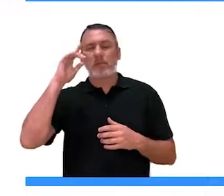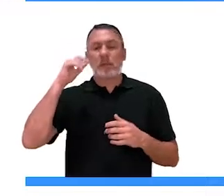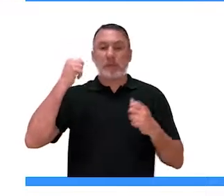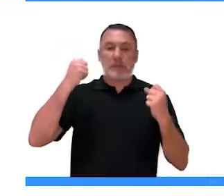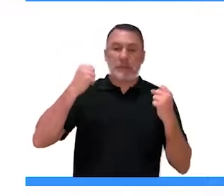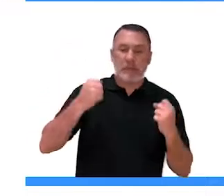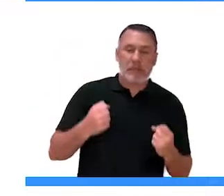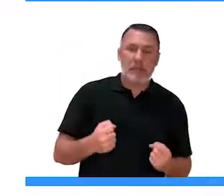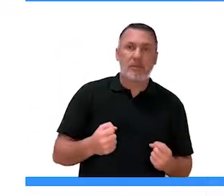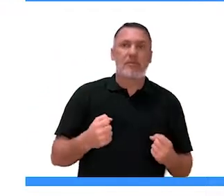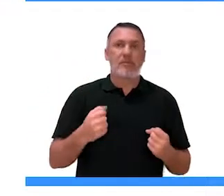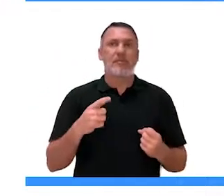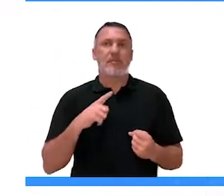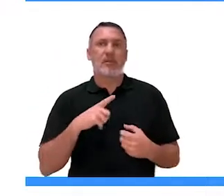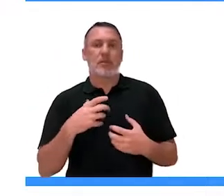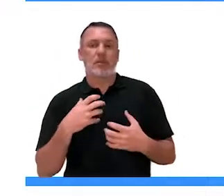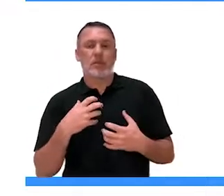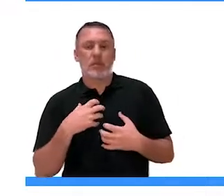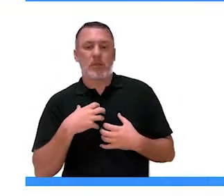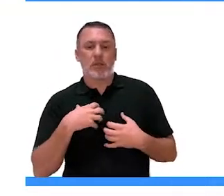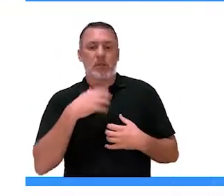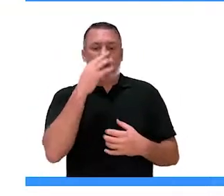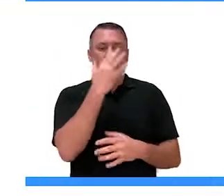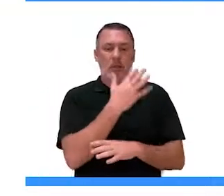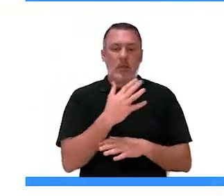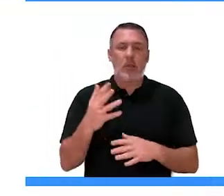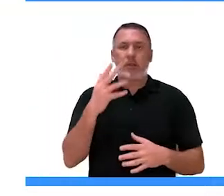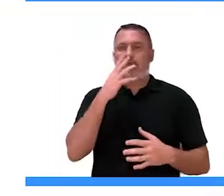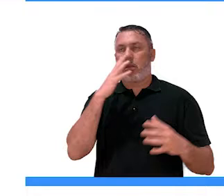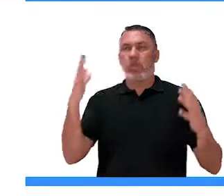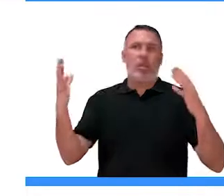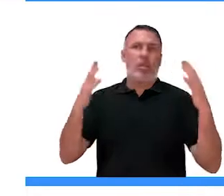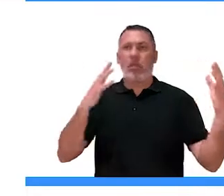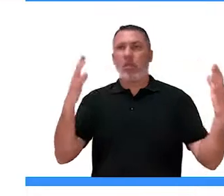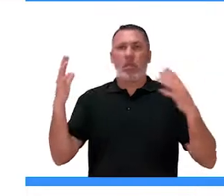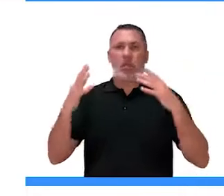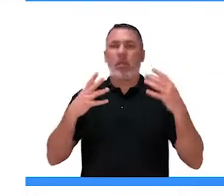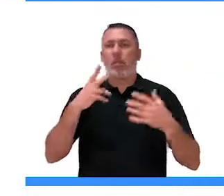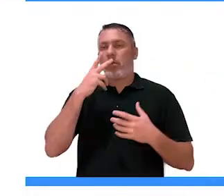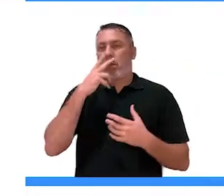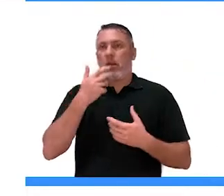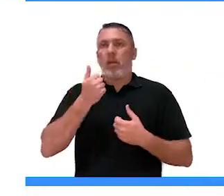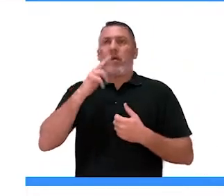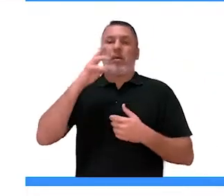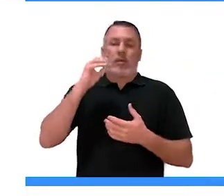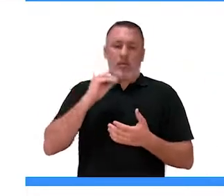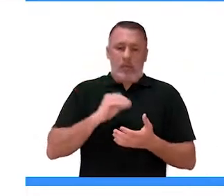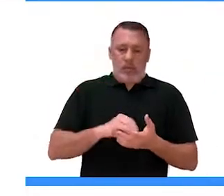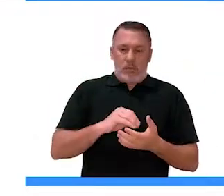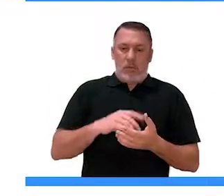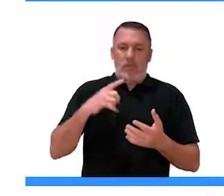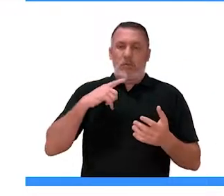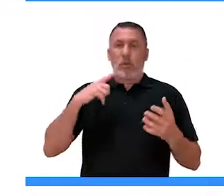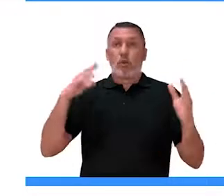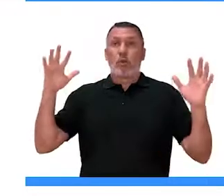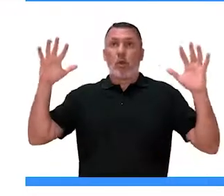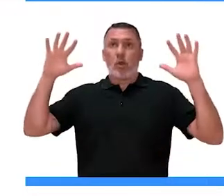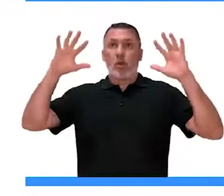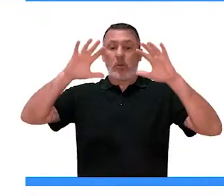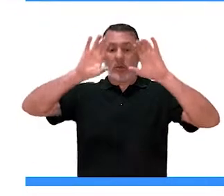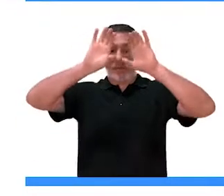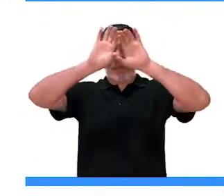imaginação perturbada, sentia a natureza toda agitando-se para sufocá-la. Aumentavam as sombras. No